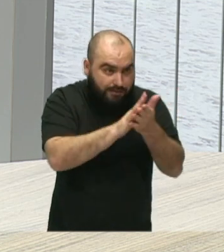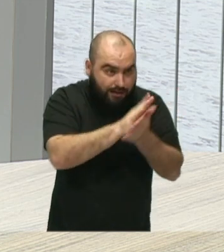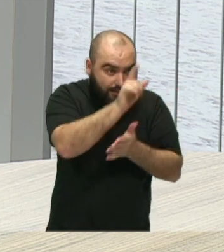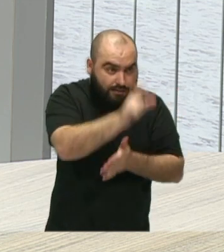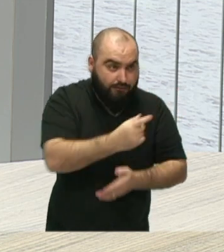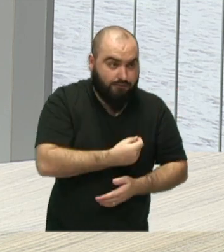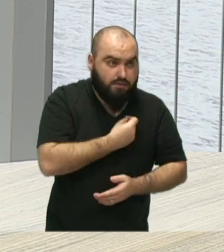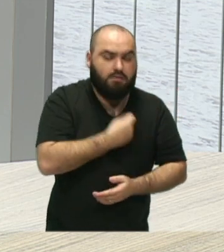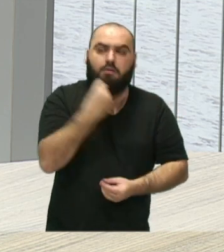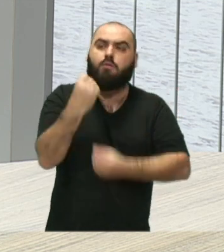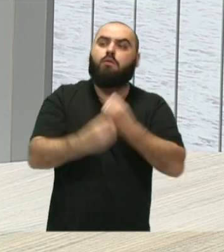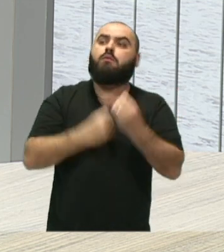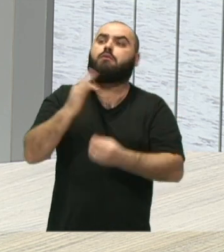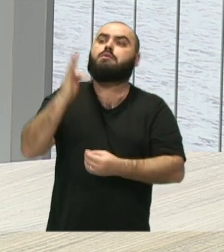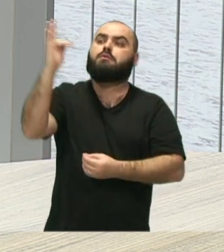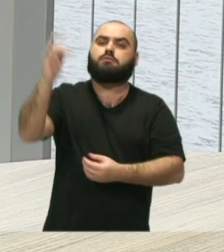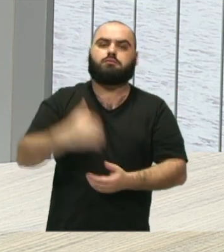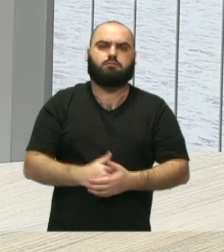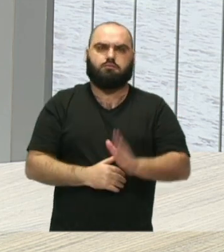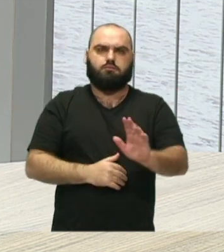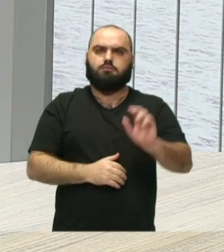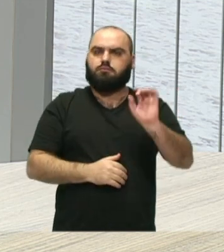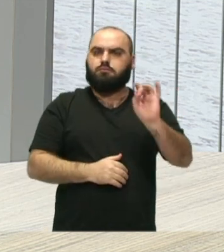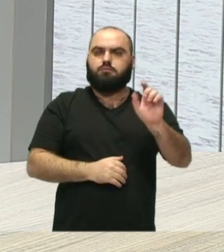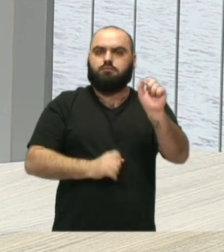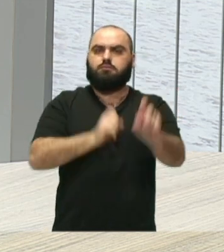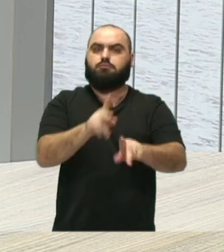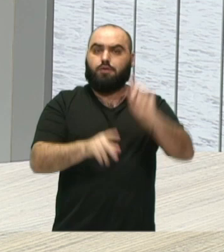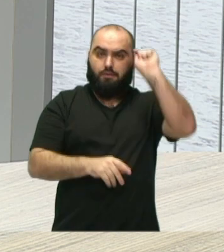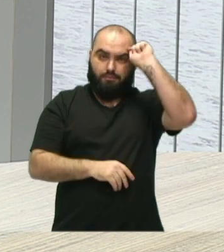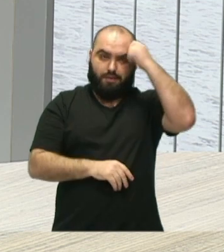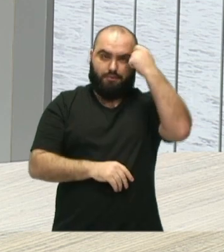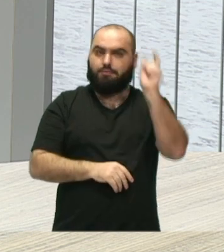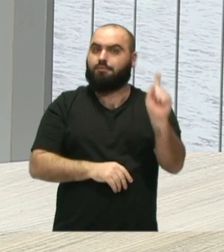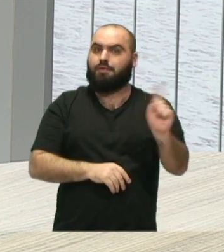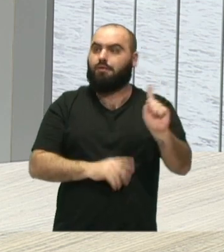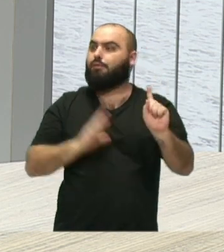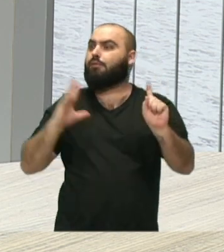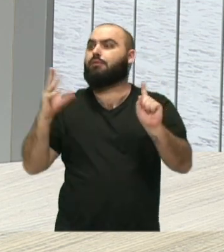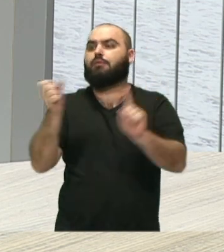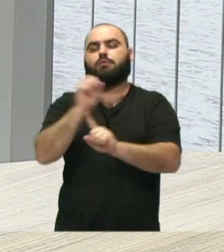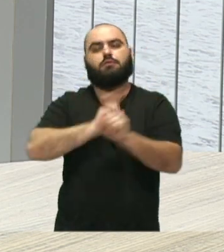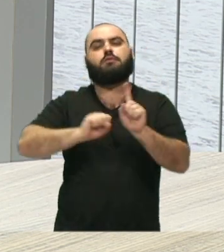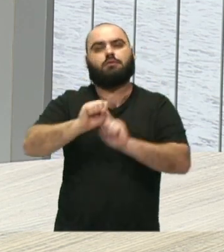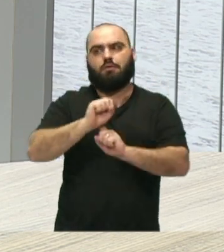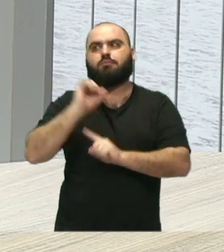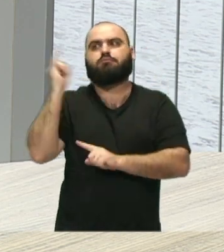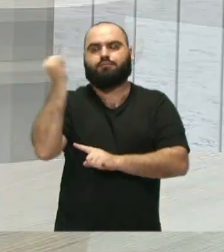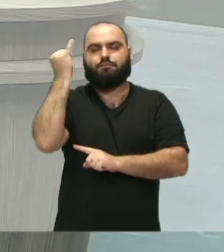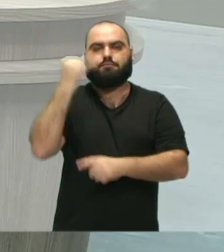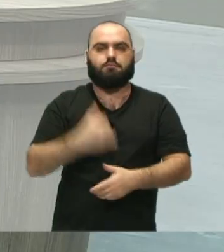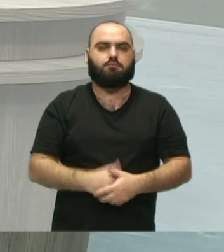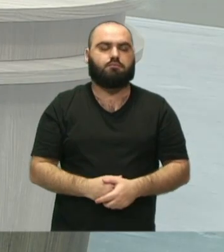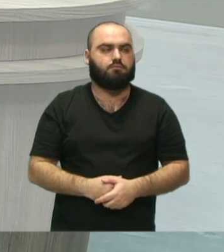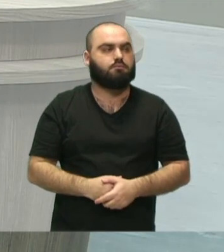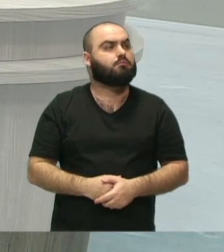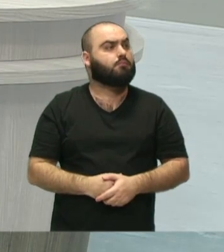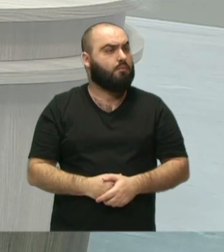sociedade, eu não falo só enquanto povo preto. Isso não é importante só para o povo preto, é importante para toda a sociedade. E digamos